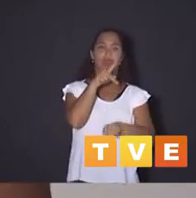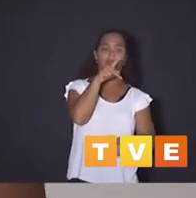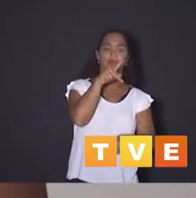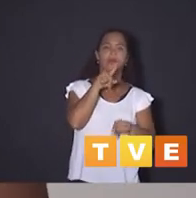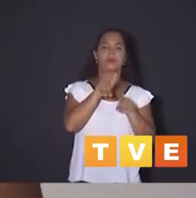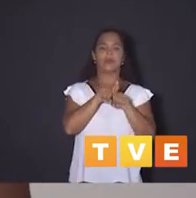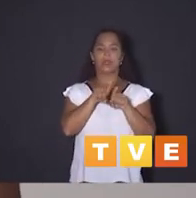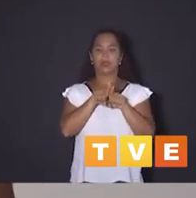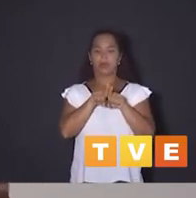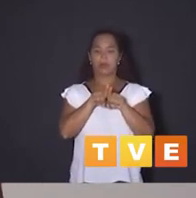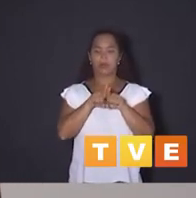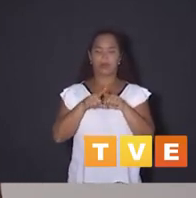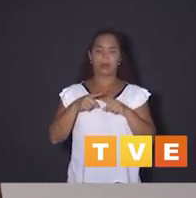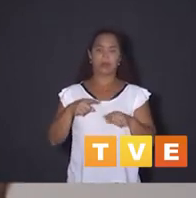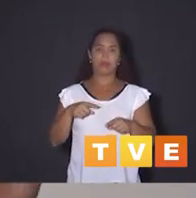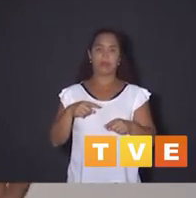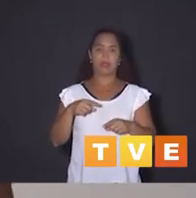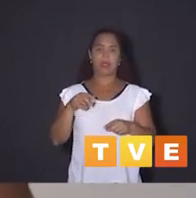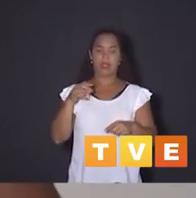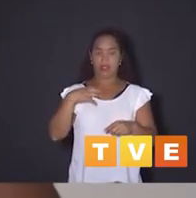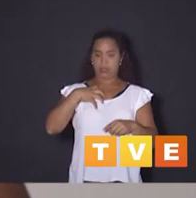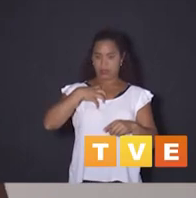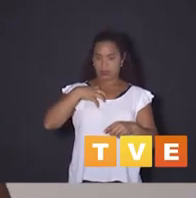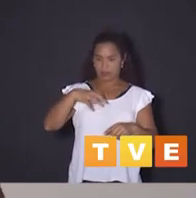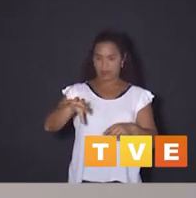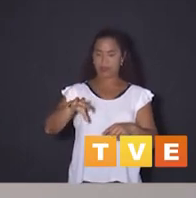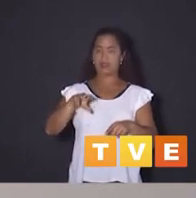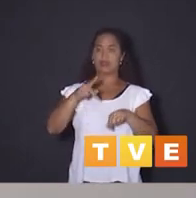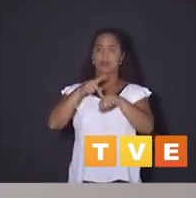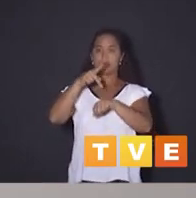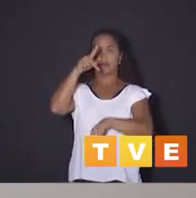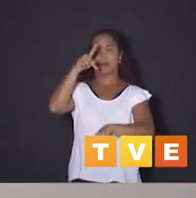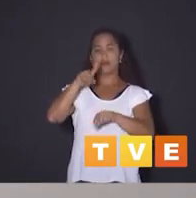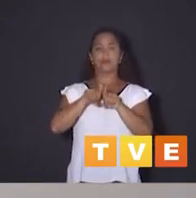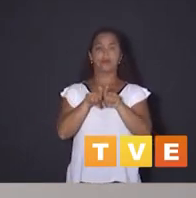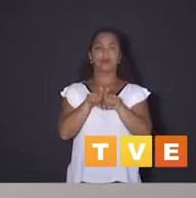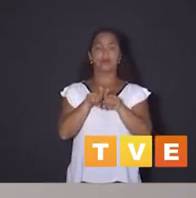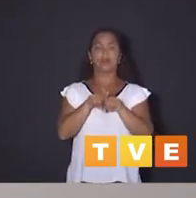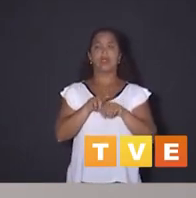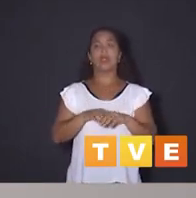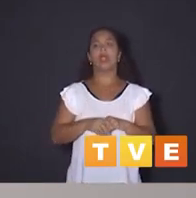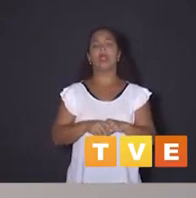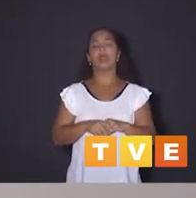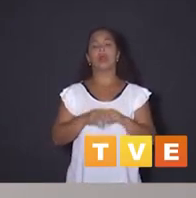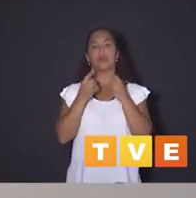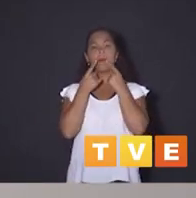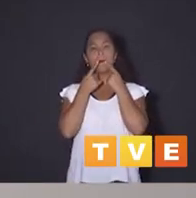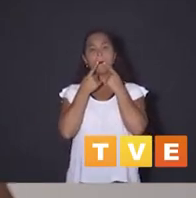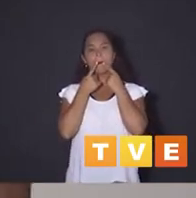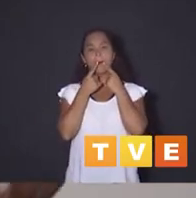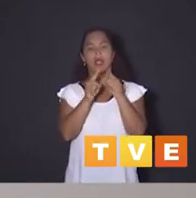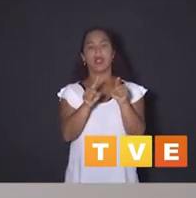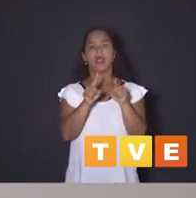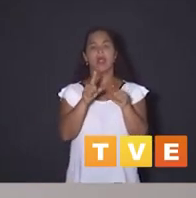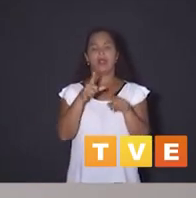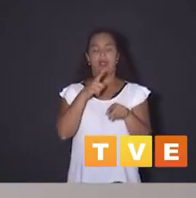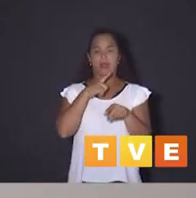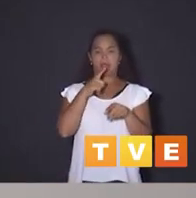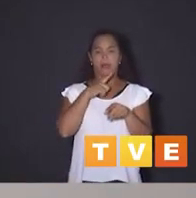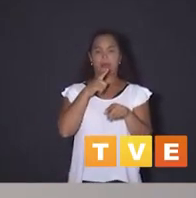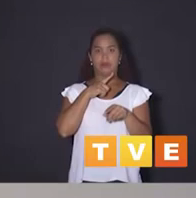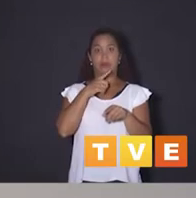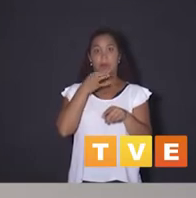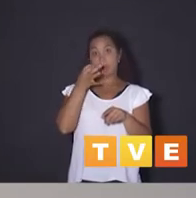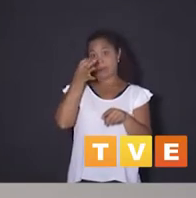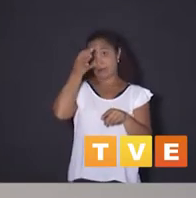de moda em salvador região especializações fora daqui e uma crítica que eu tenho é para formação da